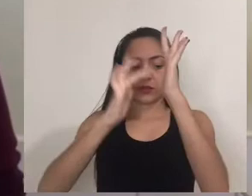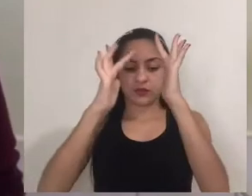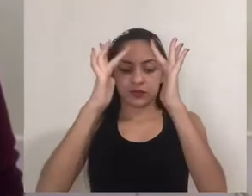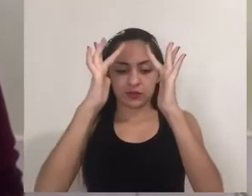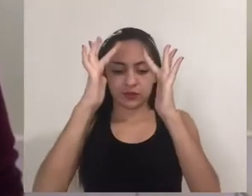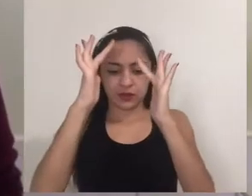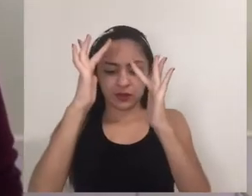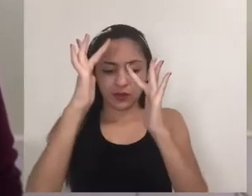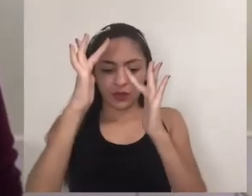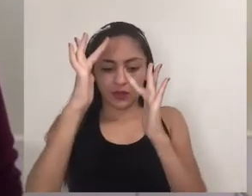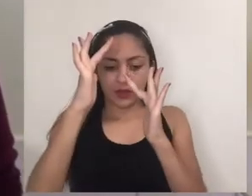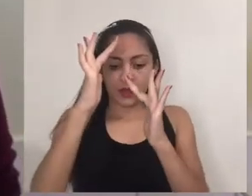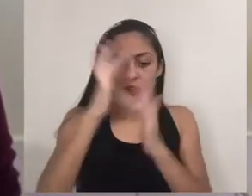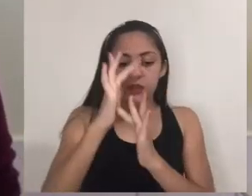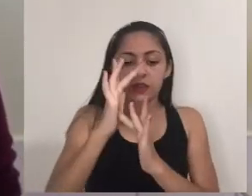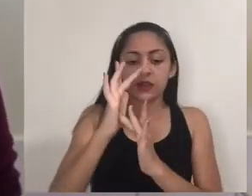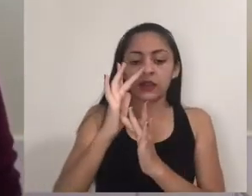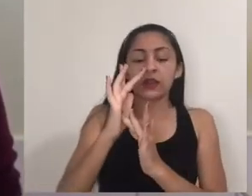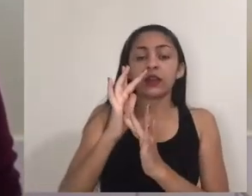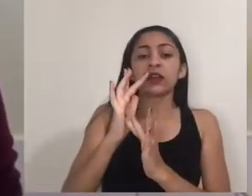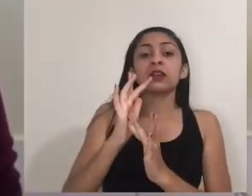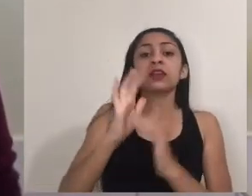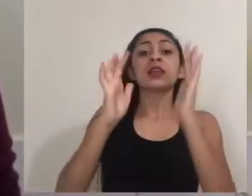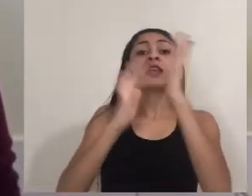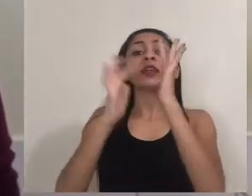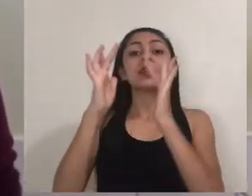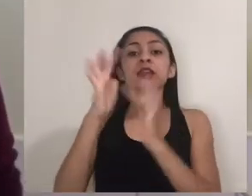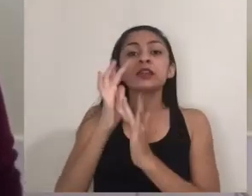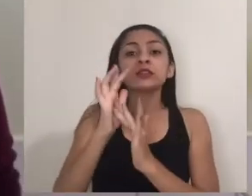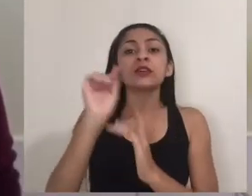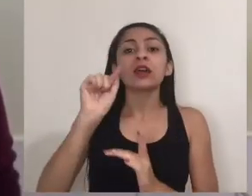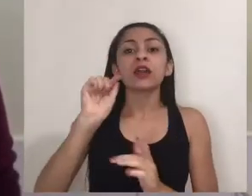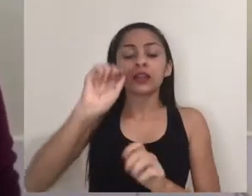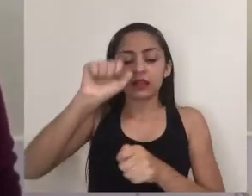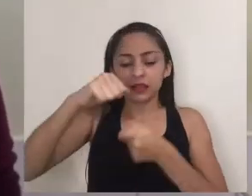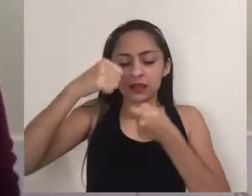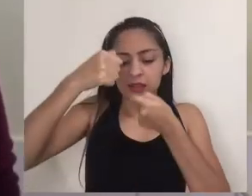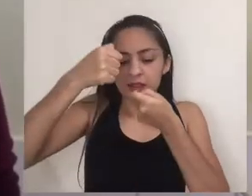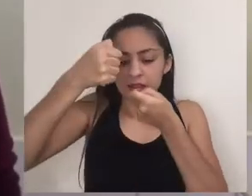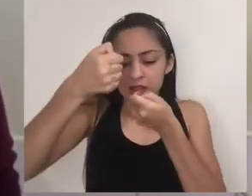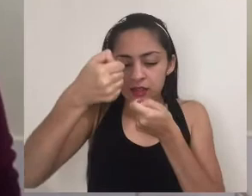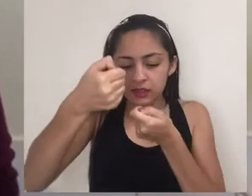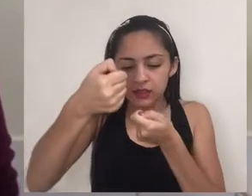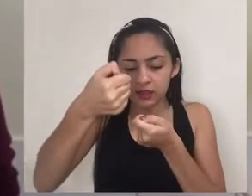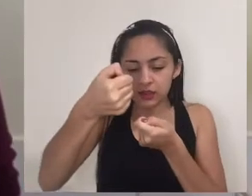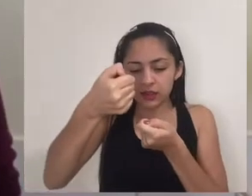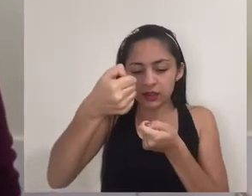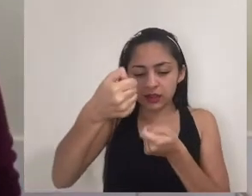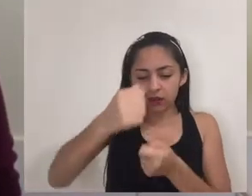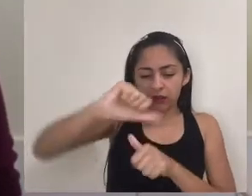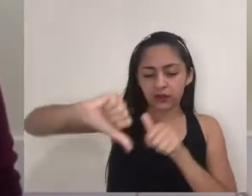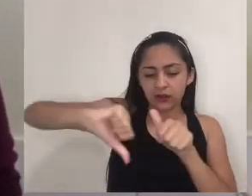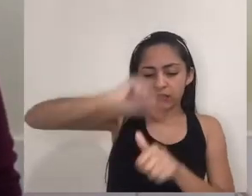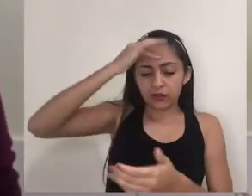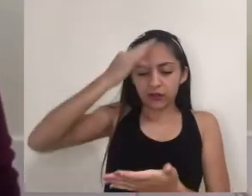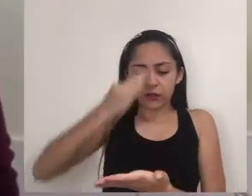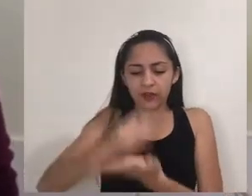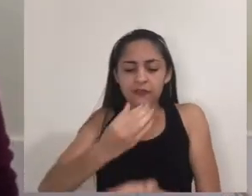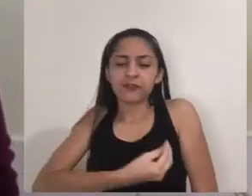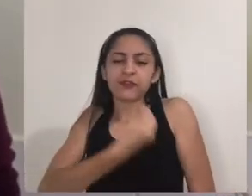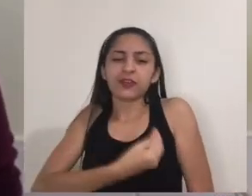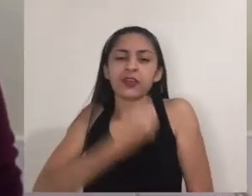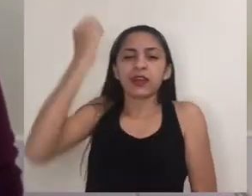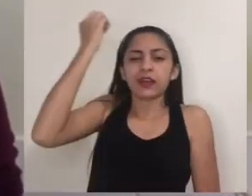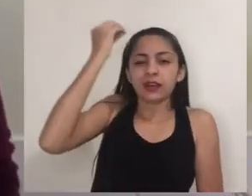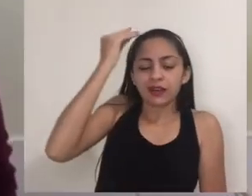intermédio de quem obtivemos igualmente acesso, pela fé, a esta graça na qual estamos firmes, e gloriamo-nos na esperança da glória de